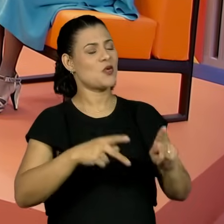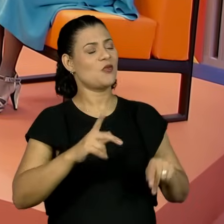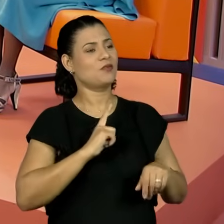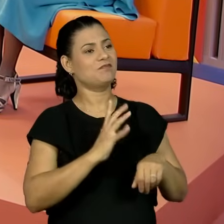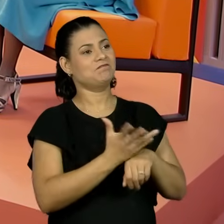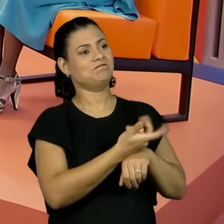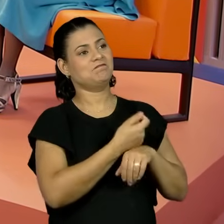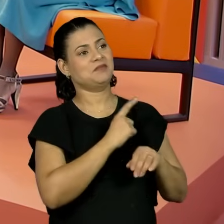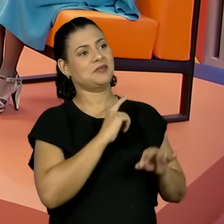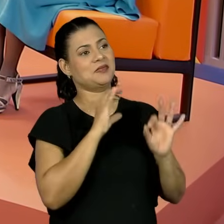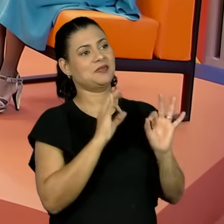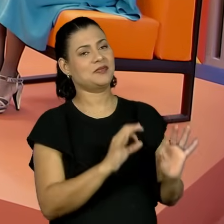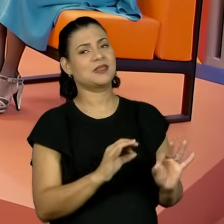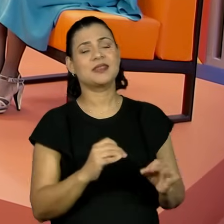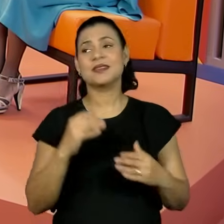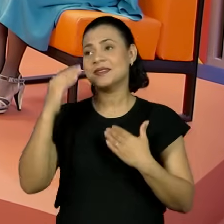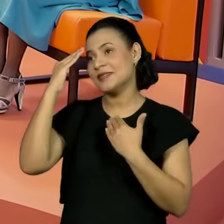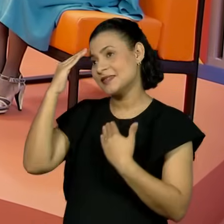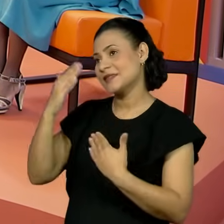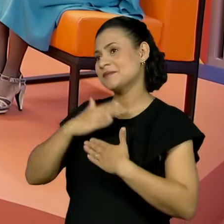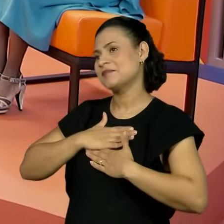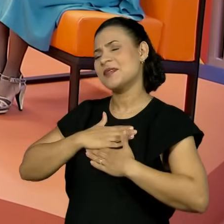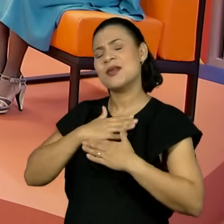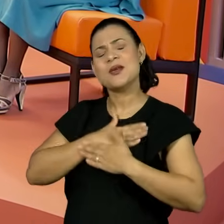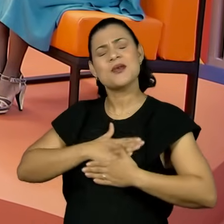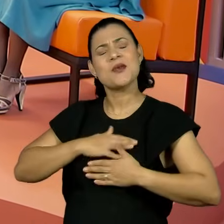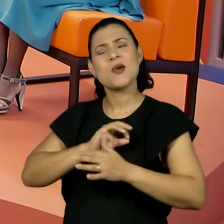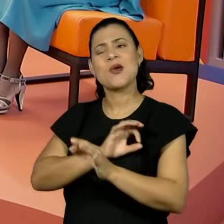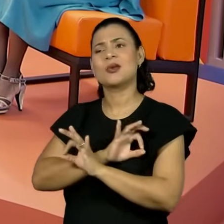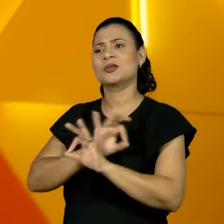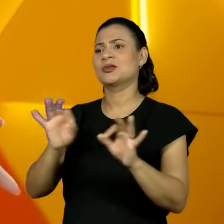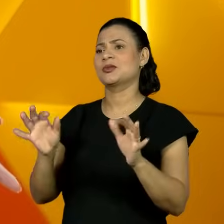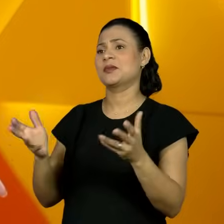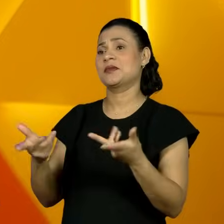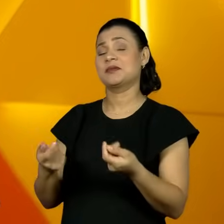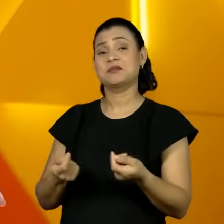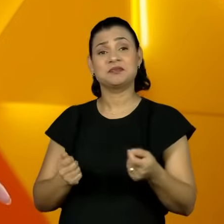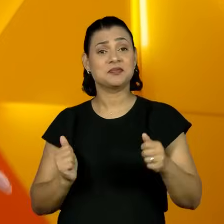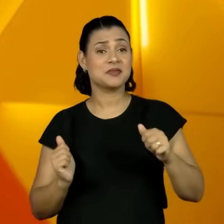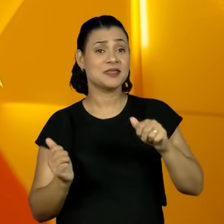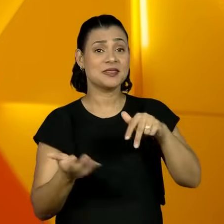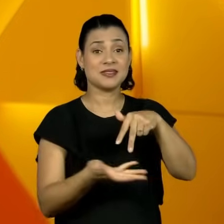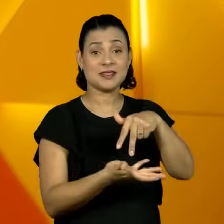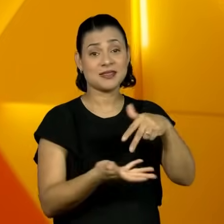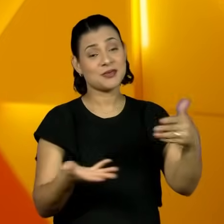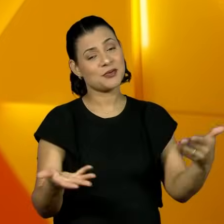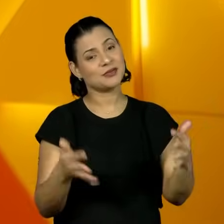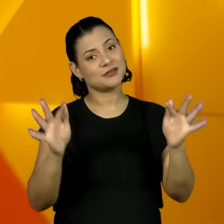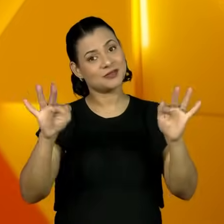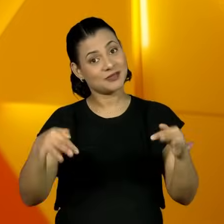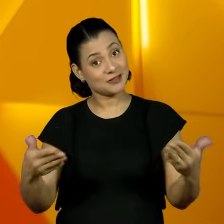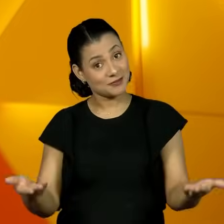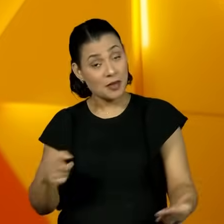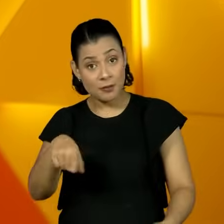que agradeço. Eu que agradeço. Foi ótimo, né? Satisfação imensa. Maravilhoso. E o Estação Livre de hoje, gente, fica por